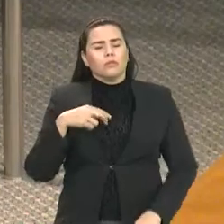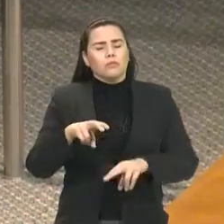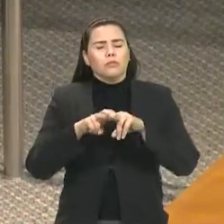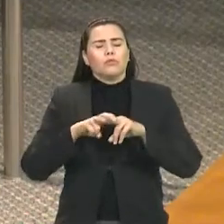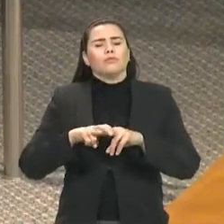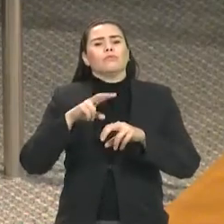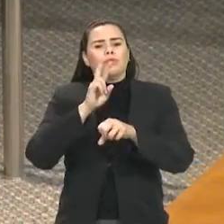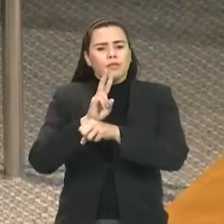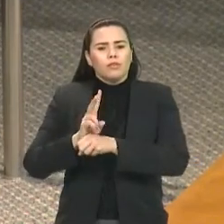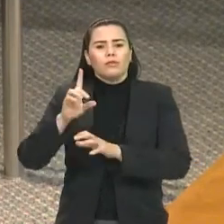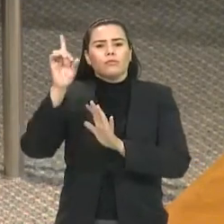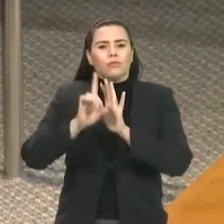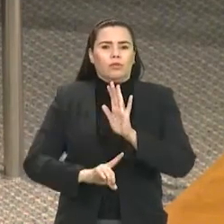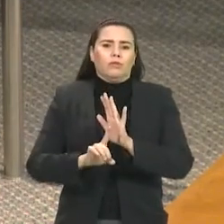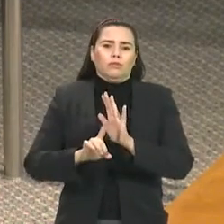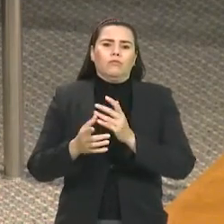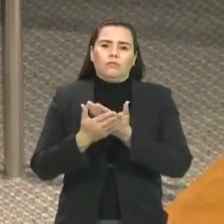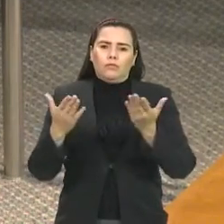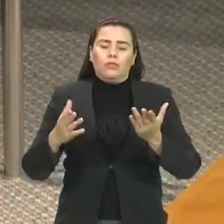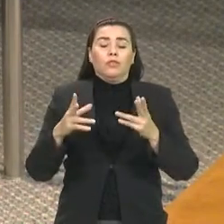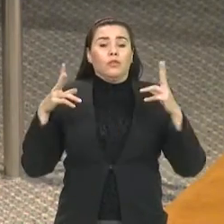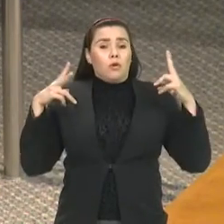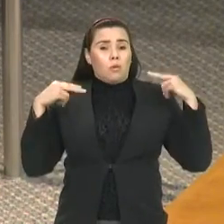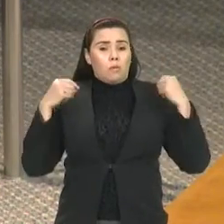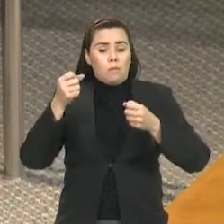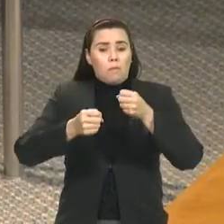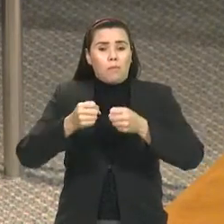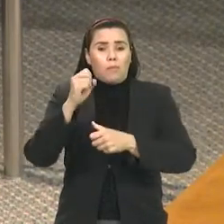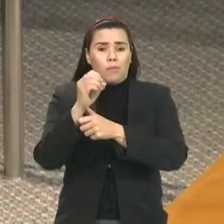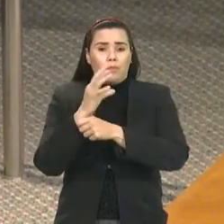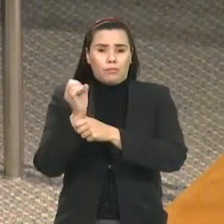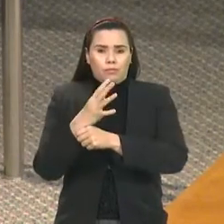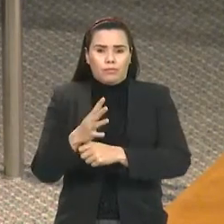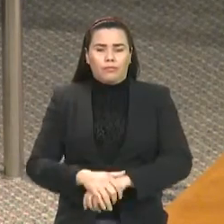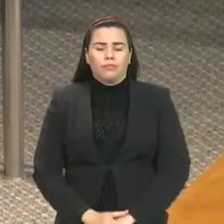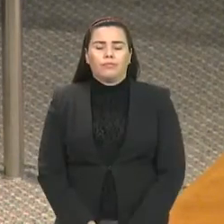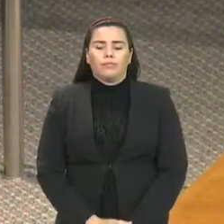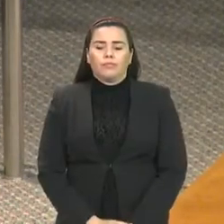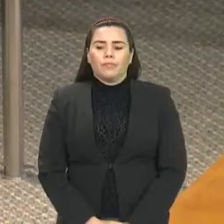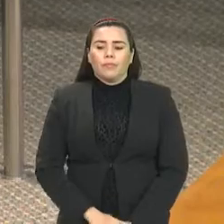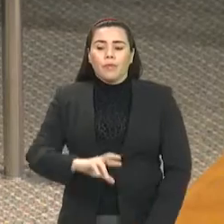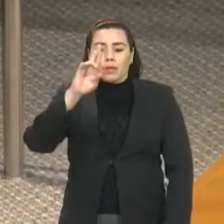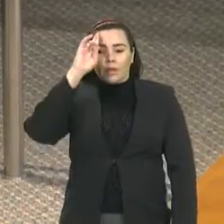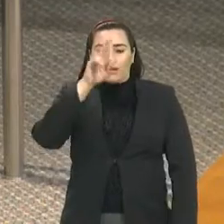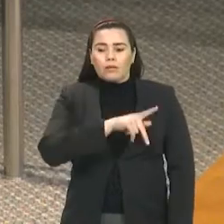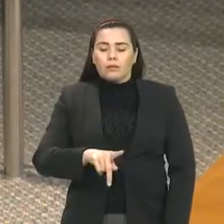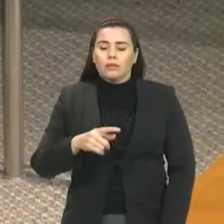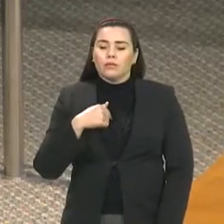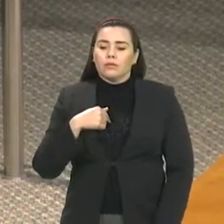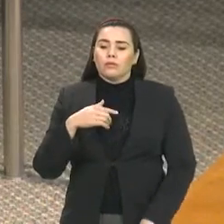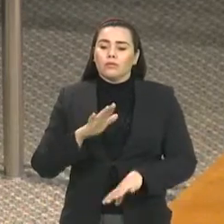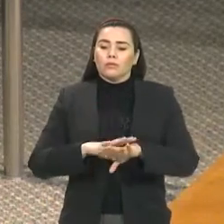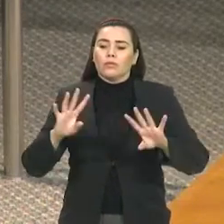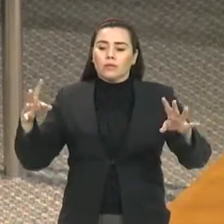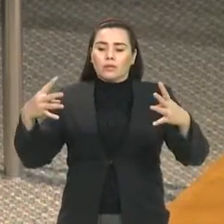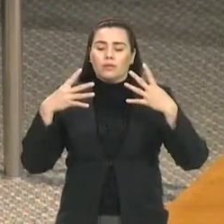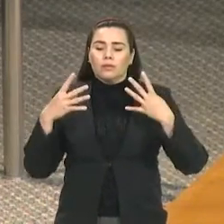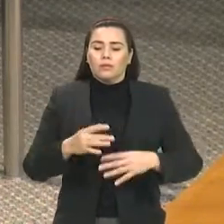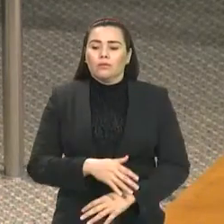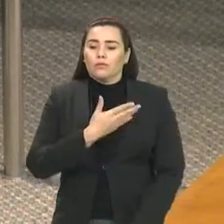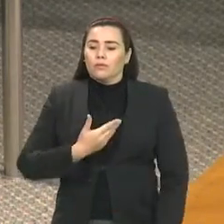vocês. Senhor presidente, concluí o tempo que me resta, chamar a atenção do governo do Estado do